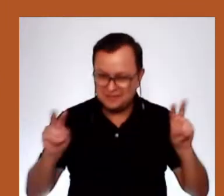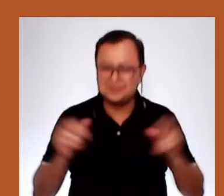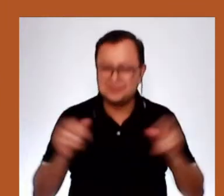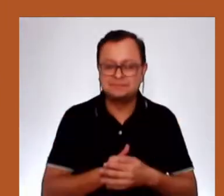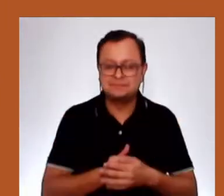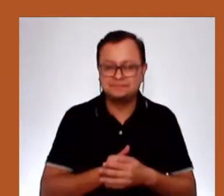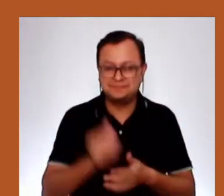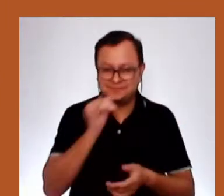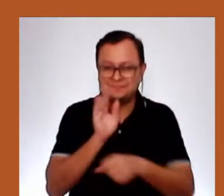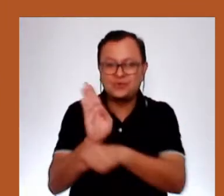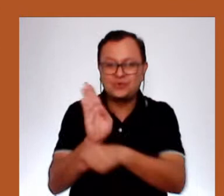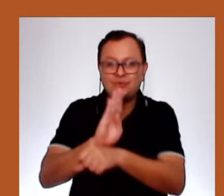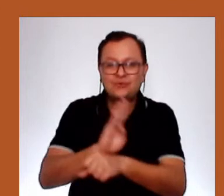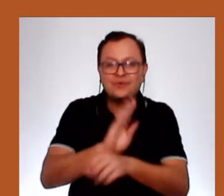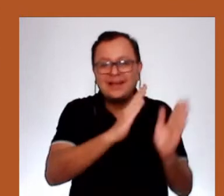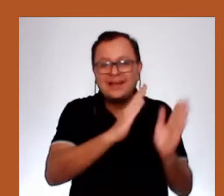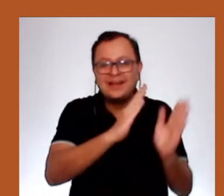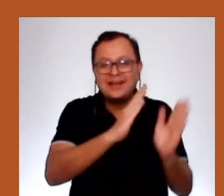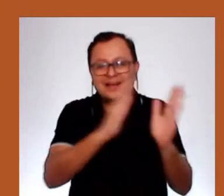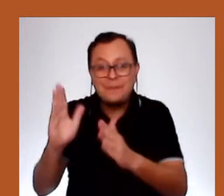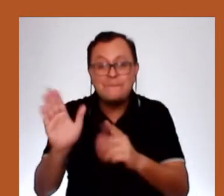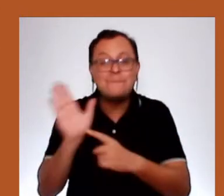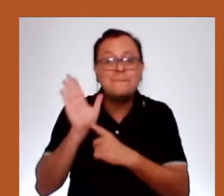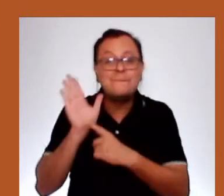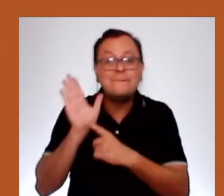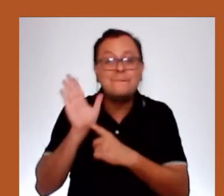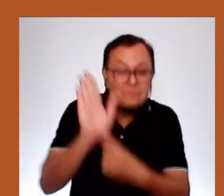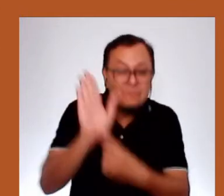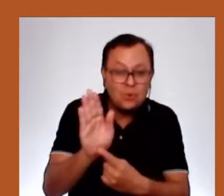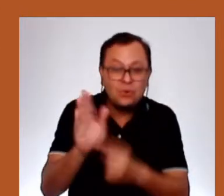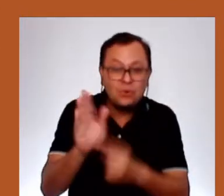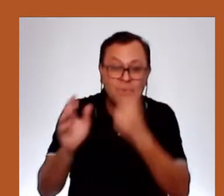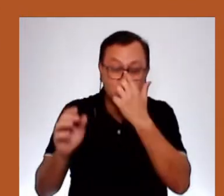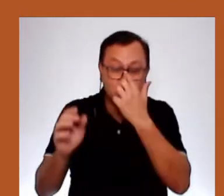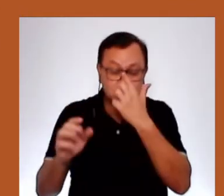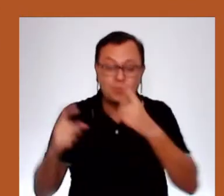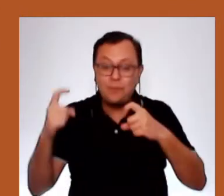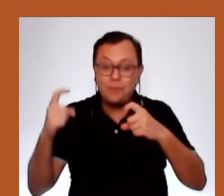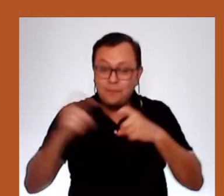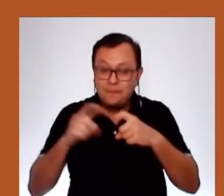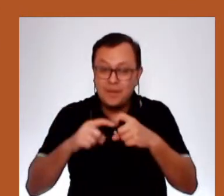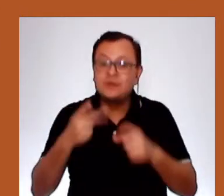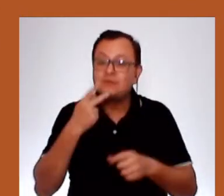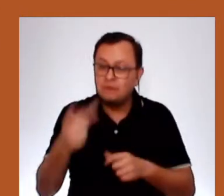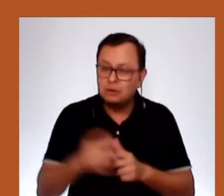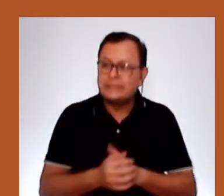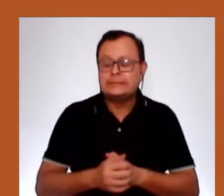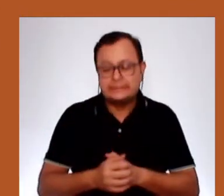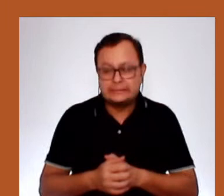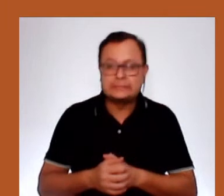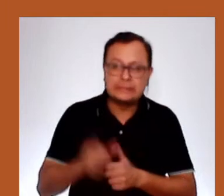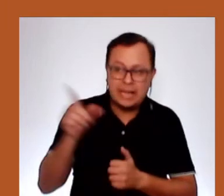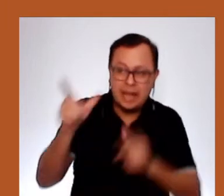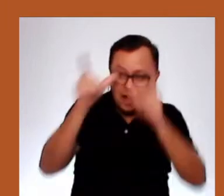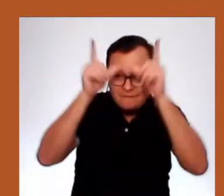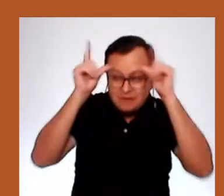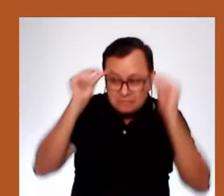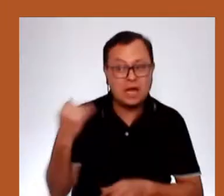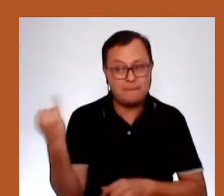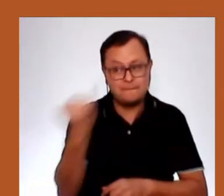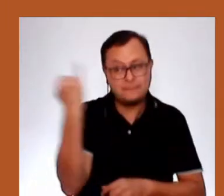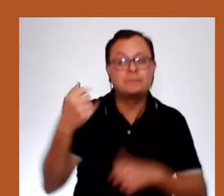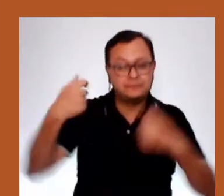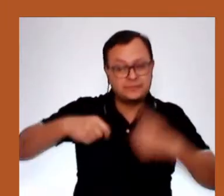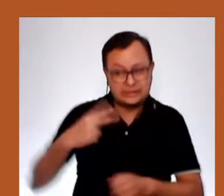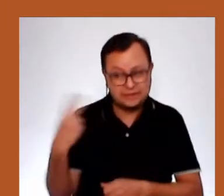mostra claro como os médicos falam, olha, a gente tem que valorizar mais o técnico de enfermagem, gente. Porque, às vezes, você acaba